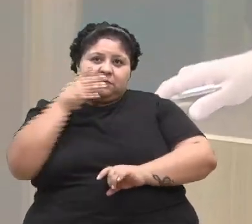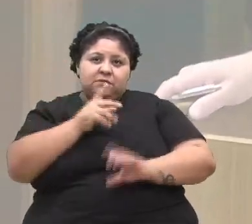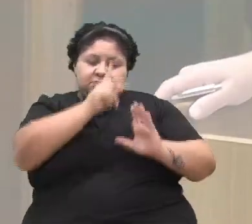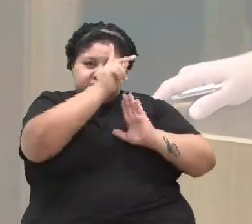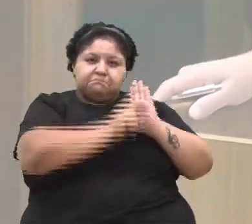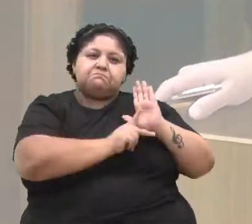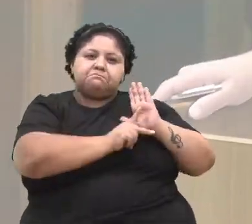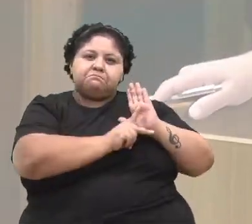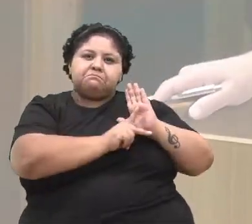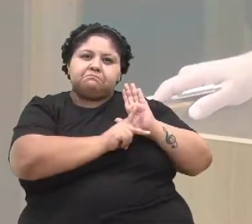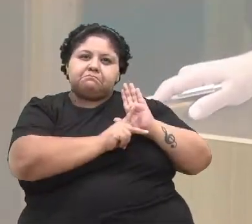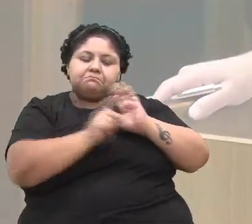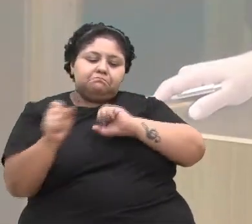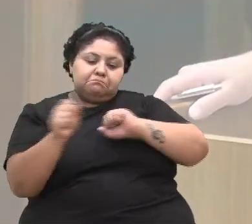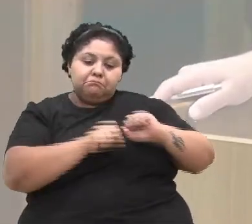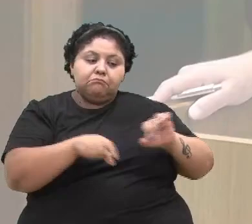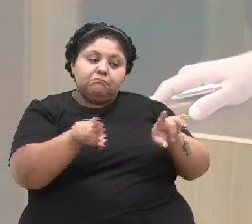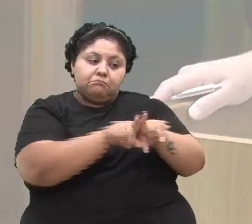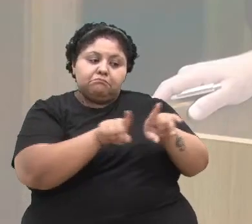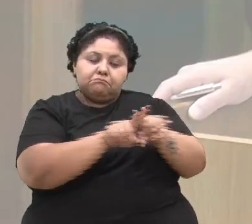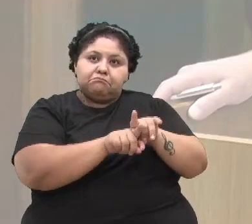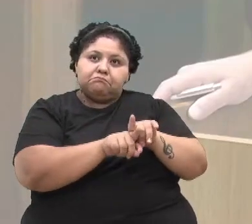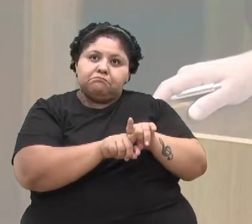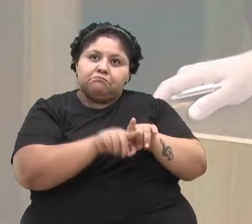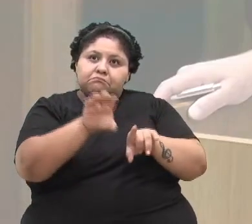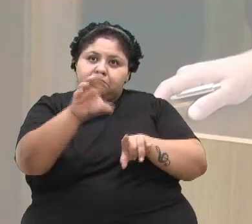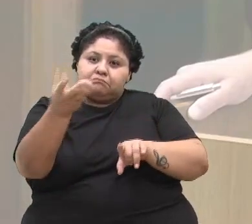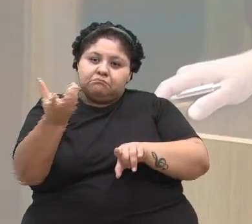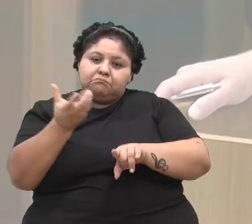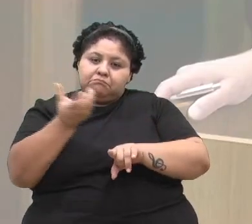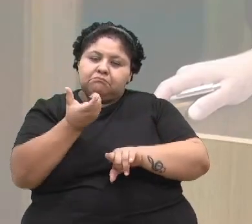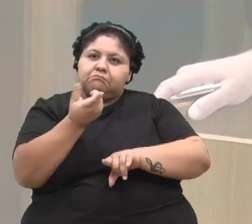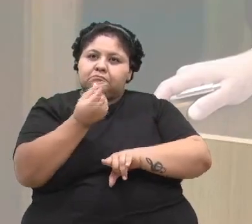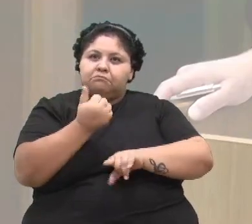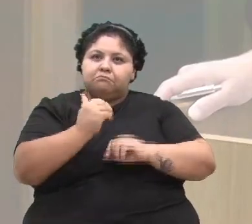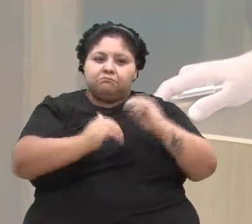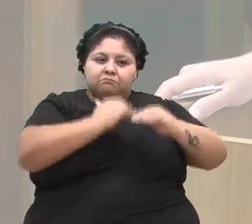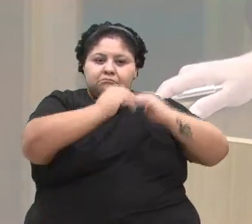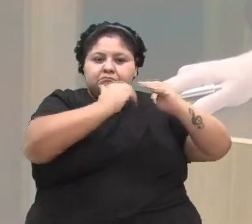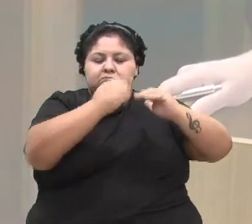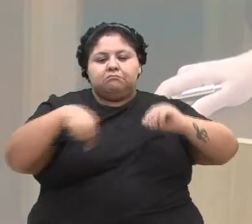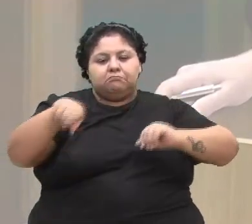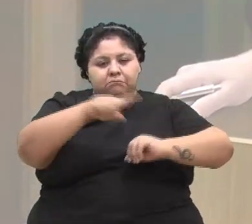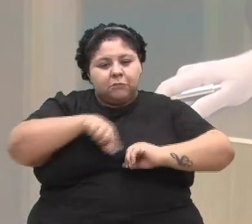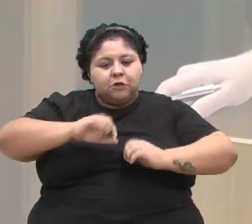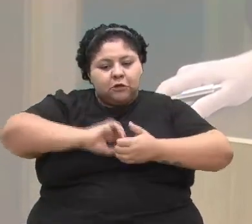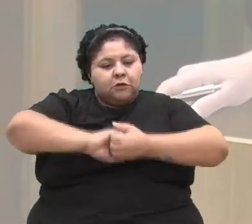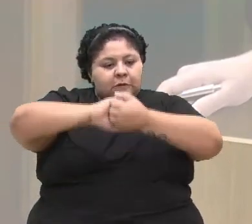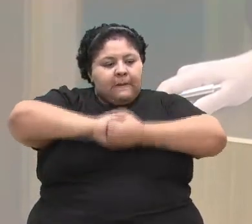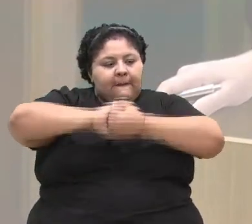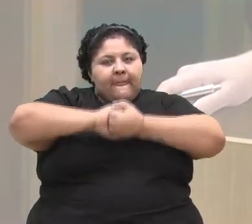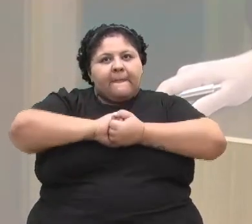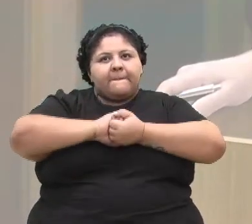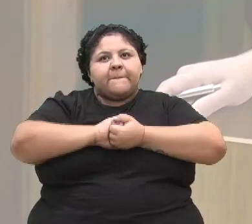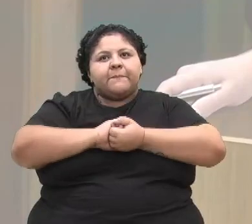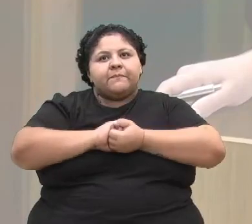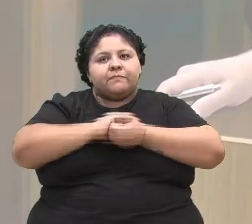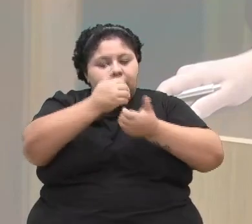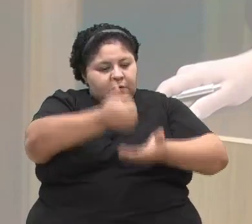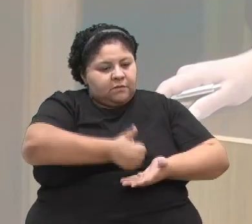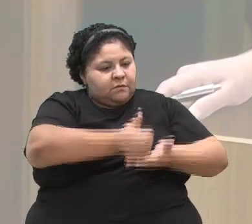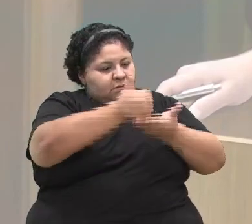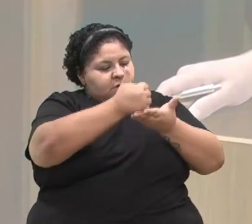projeto, para que eles possam também buscar os recursos para a construção. Estaremos sendo parceiros e podem contar